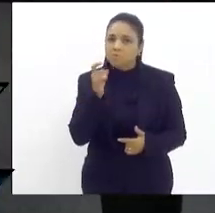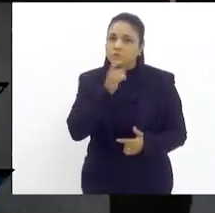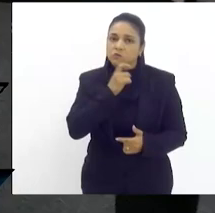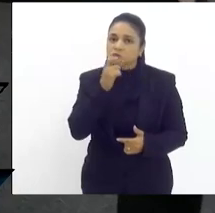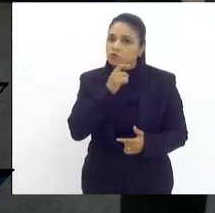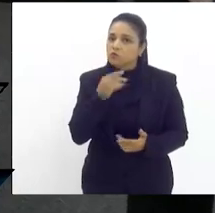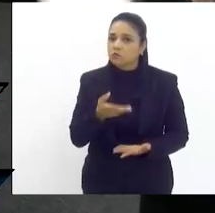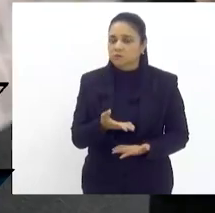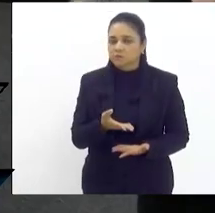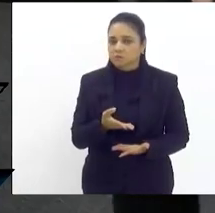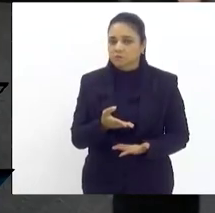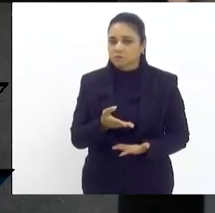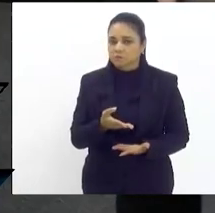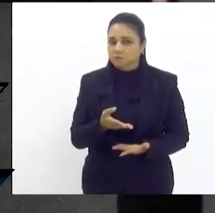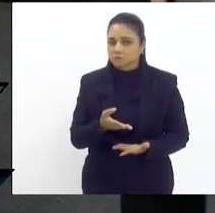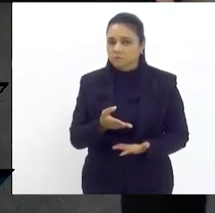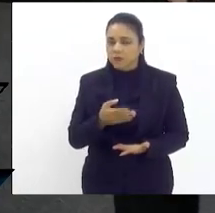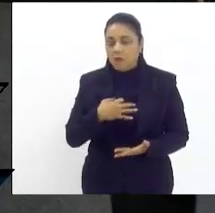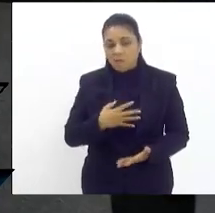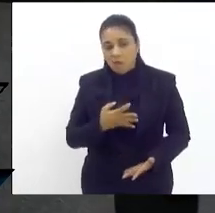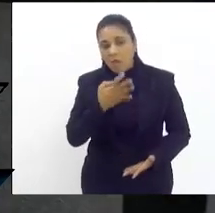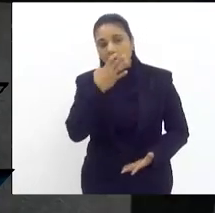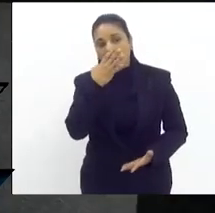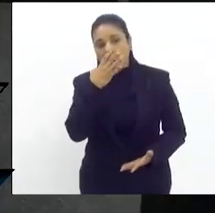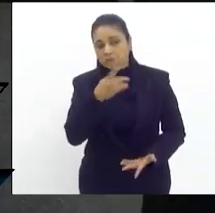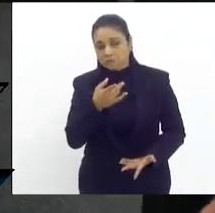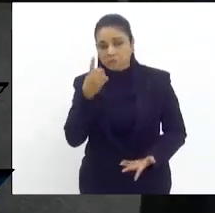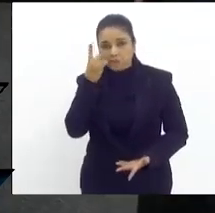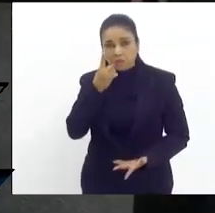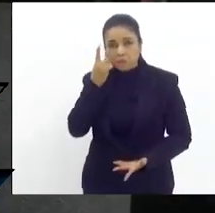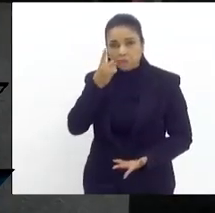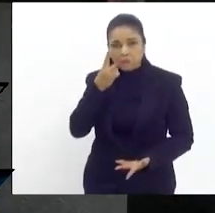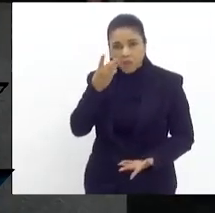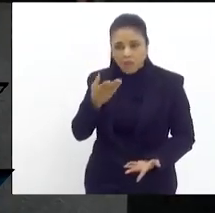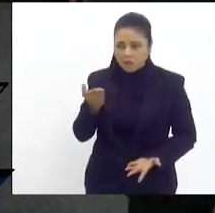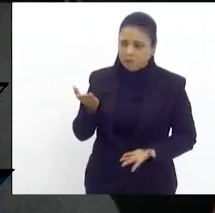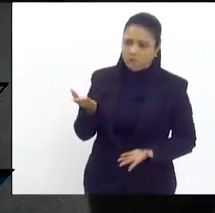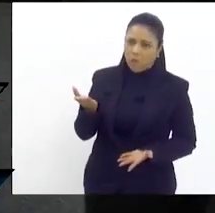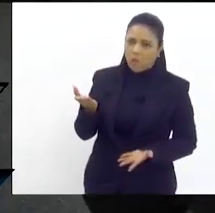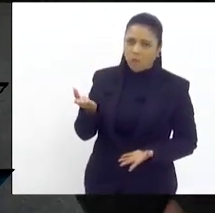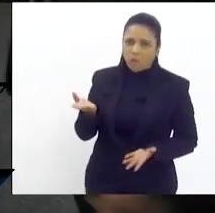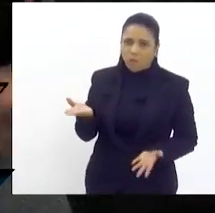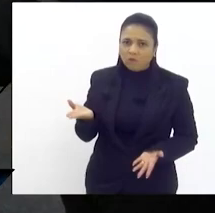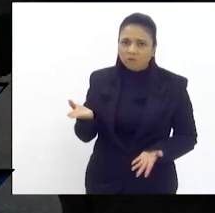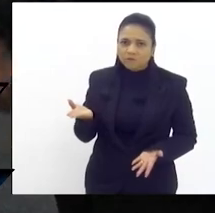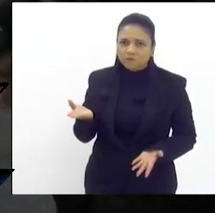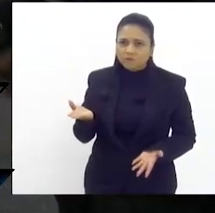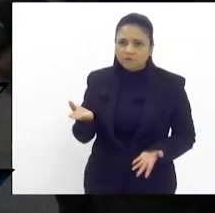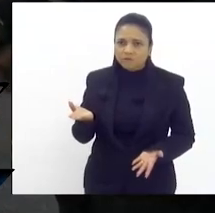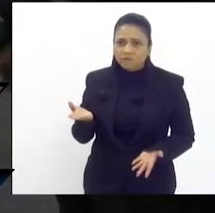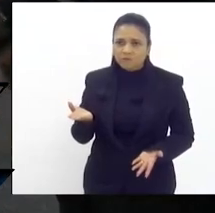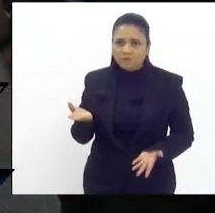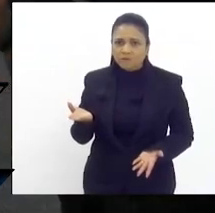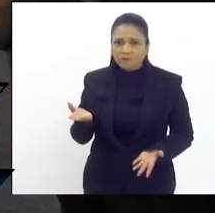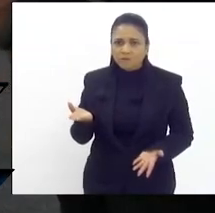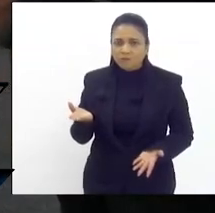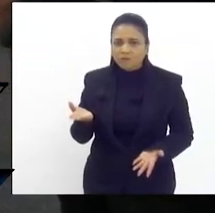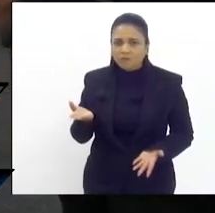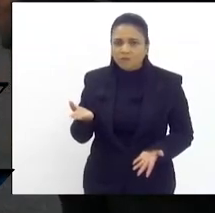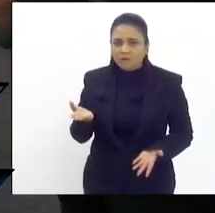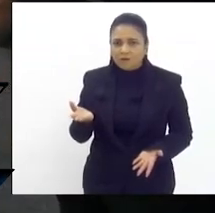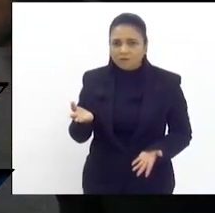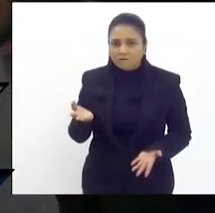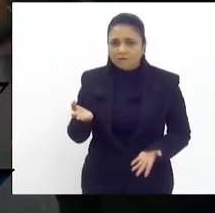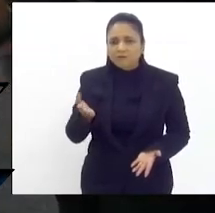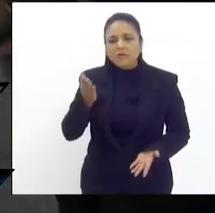e me admira o deputado que praticou essa heresia pelo feito porque ele